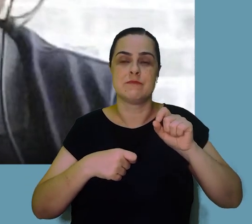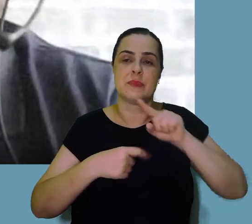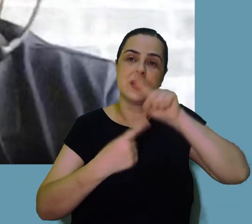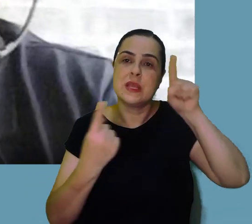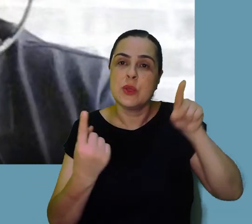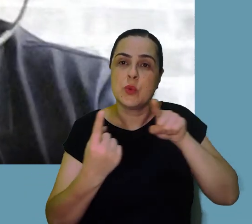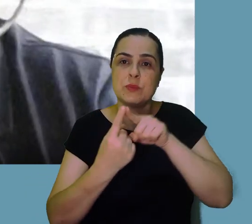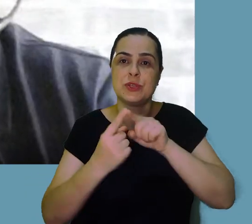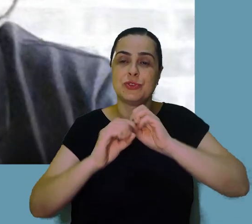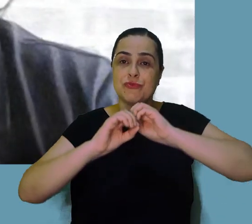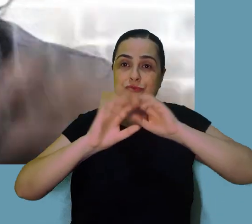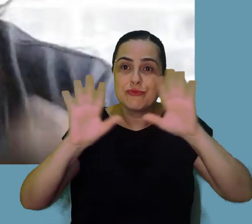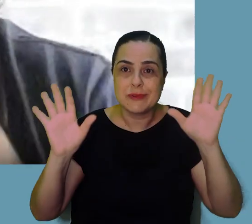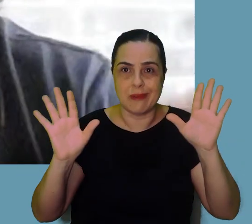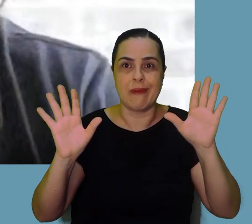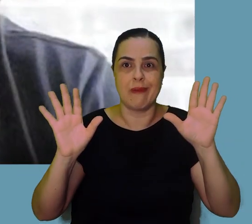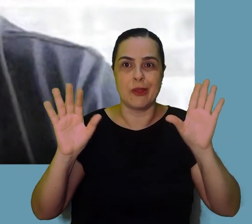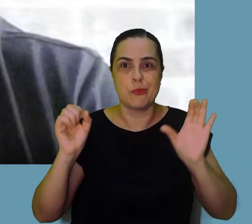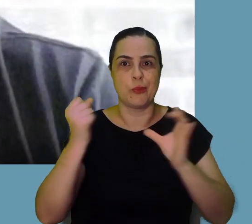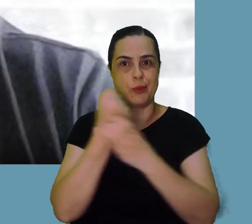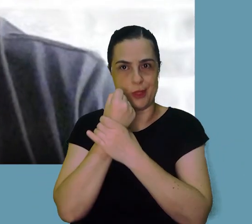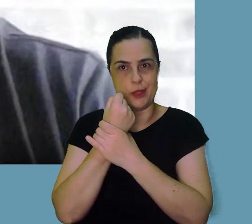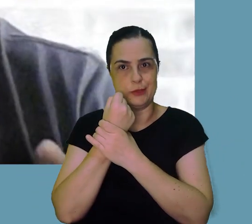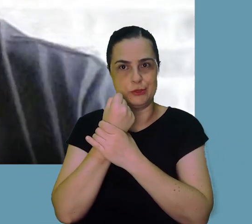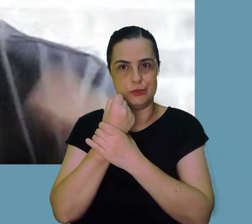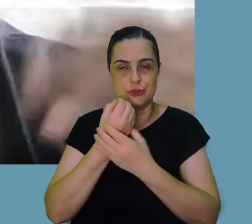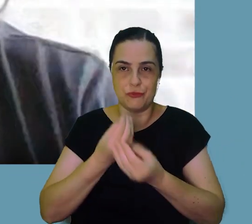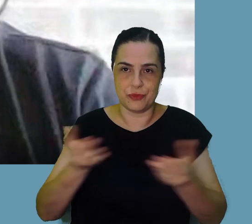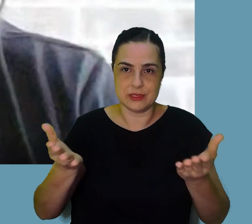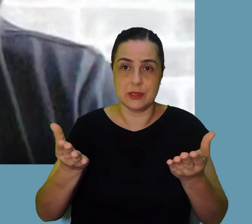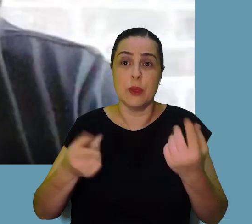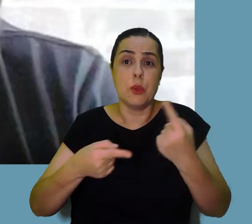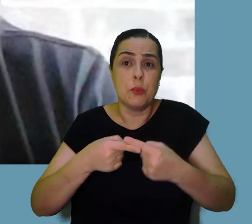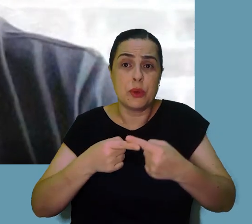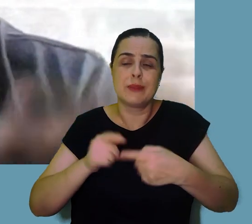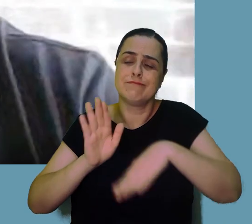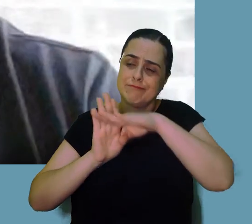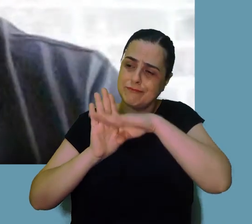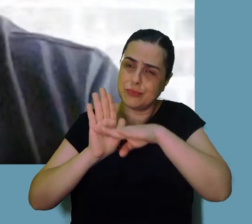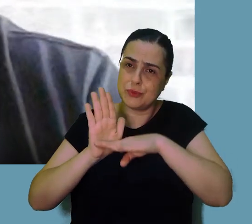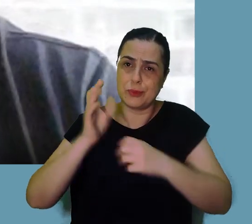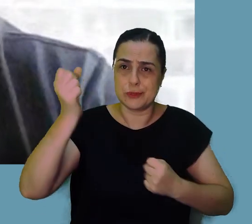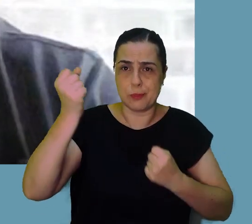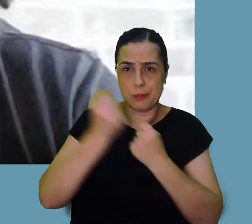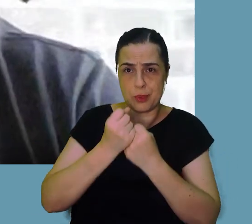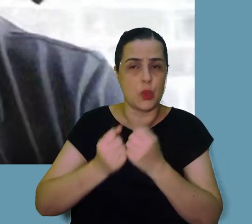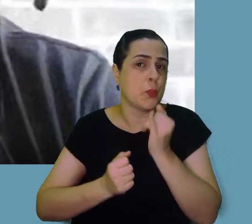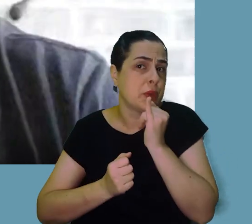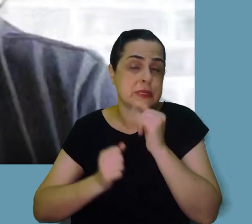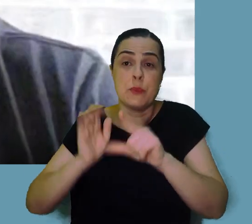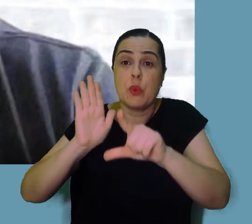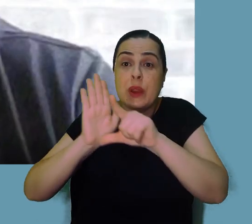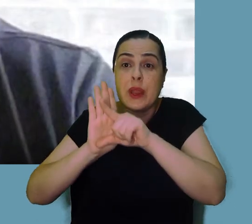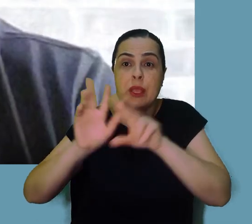na resolução desses encaminhamentos. Quando a gente fala de programas afirmativos, a gente já está acostumado, né? A gente tem a lei do estágio,